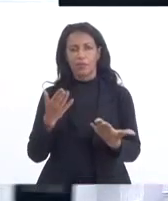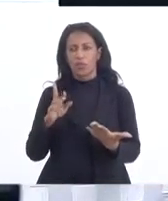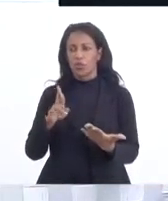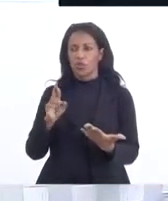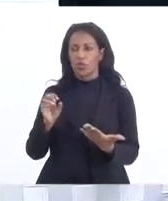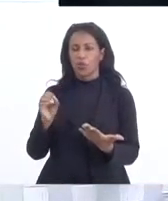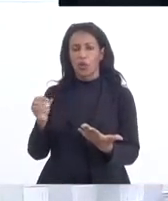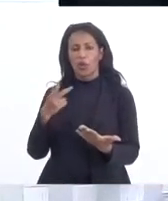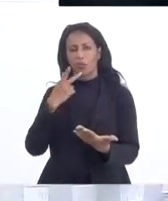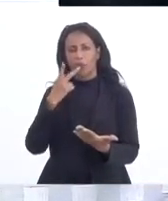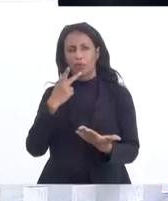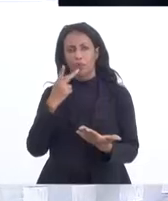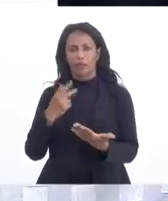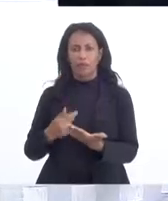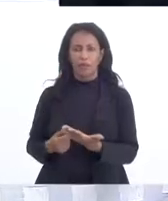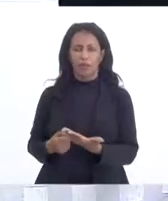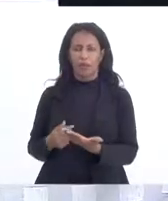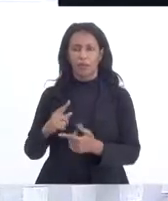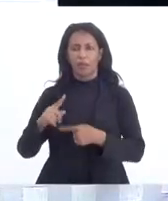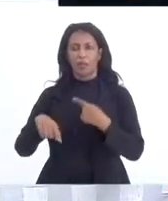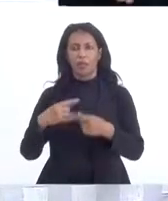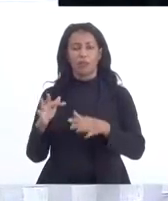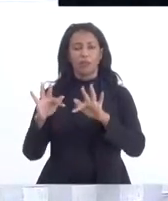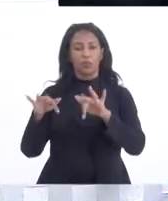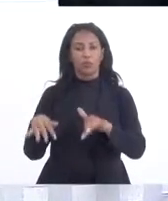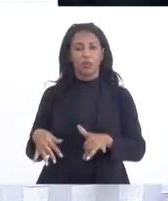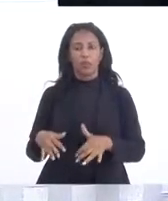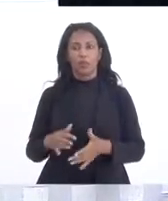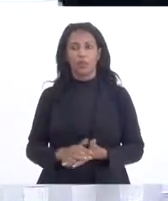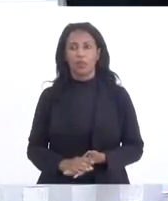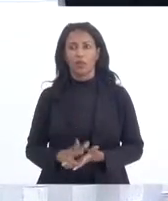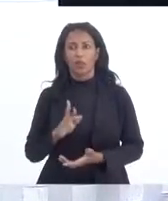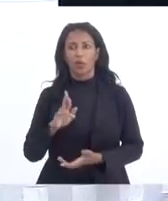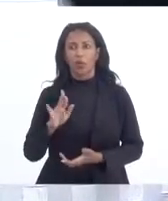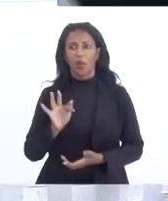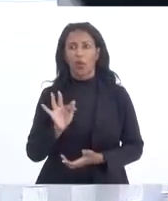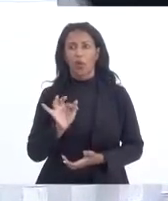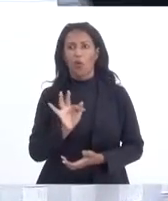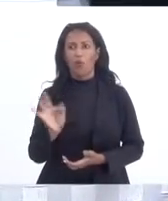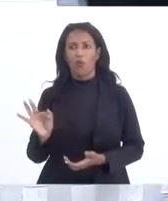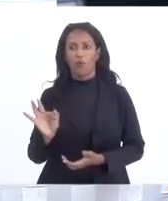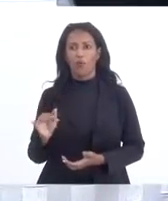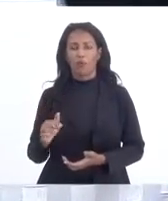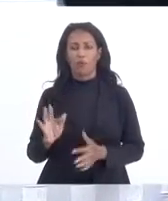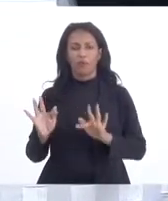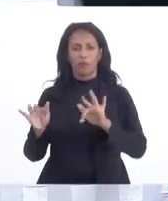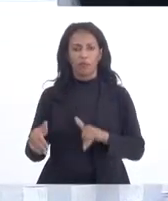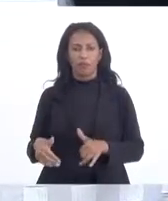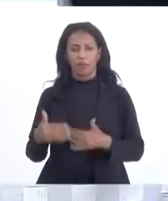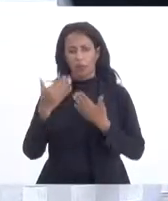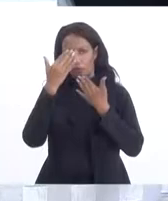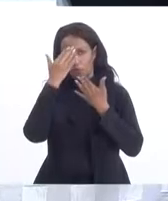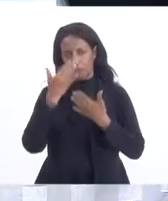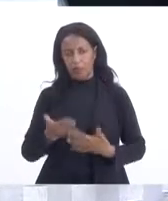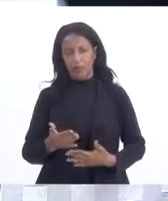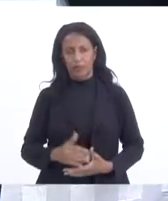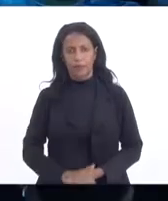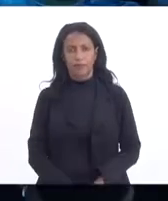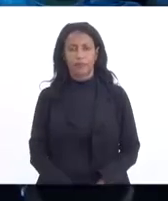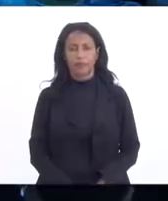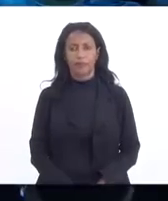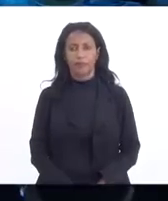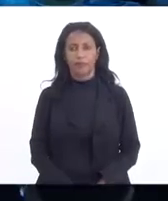fazer uma saudação e, em seguida, para encerrar, o Hoffmann vai encerrar aqui essa reunião. Meu muito, muito, muito obrigado.